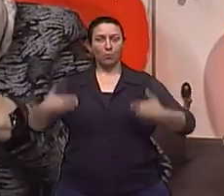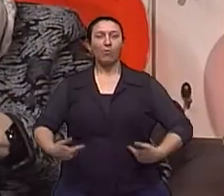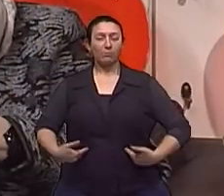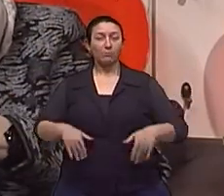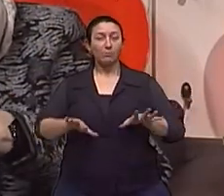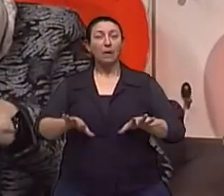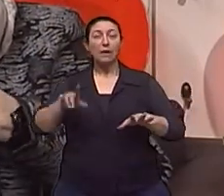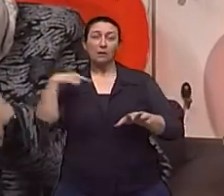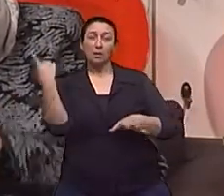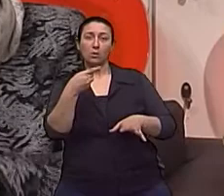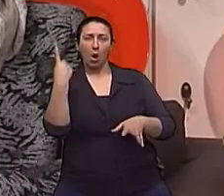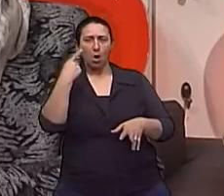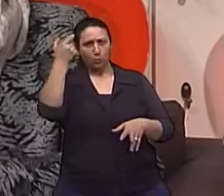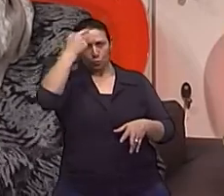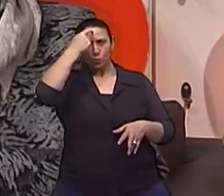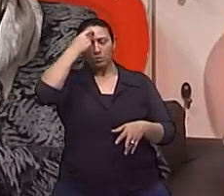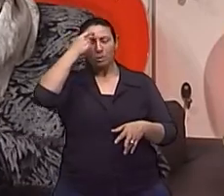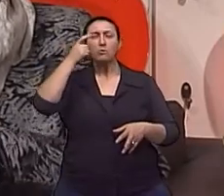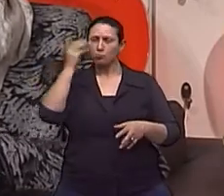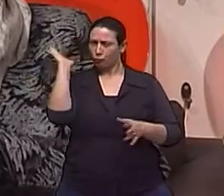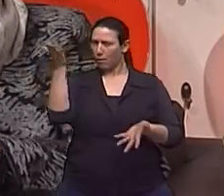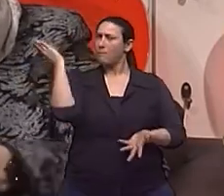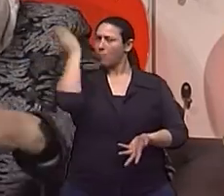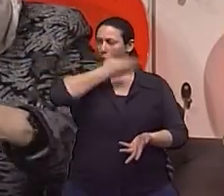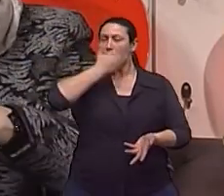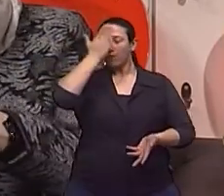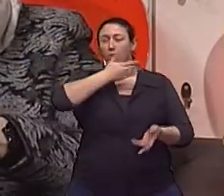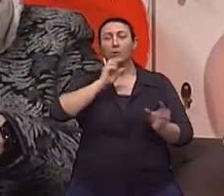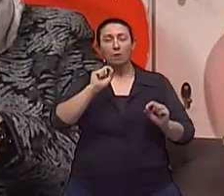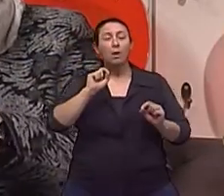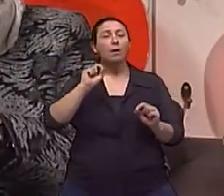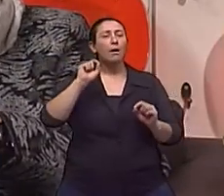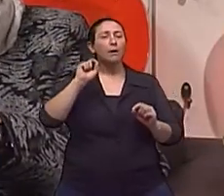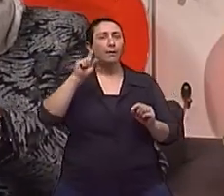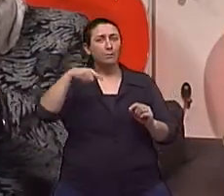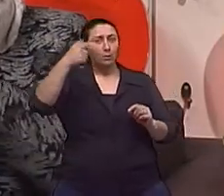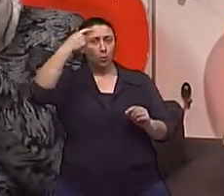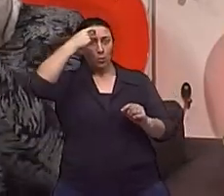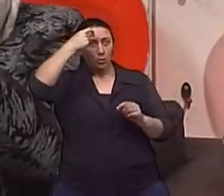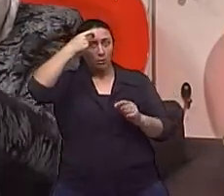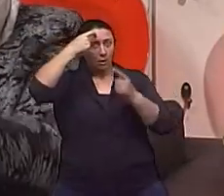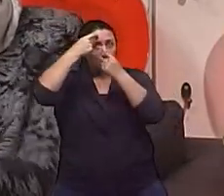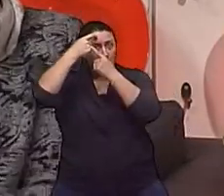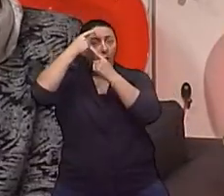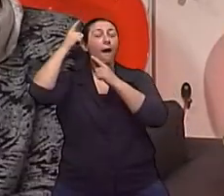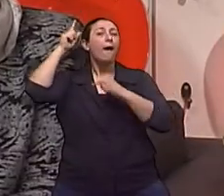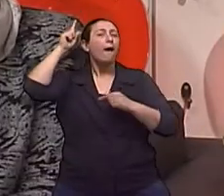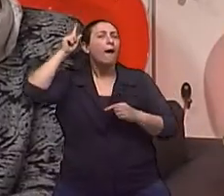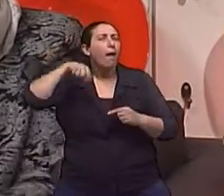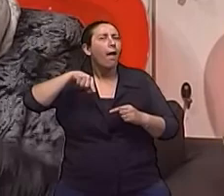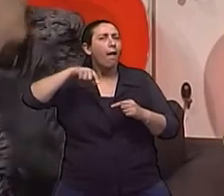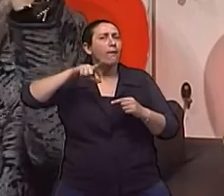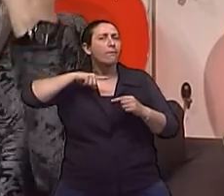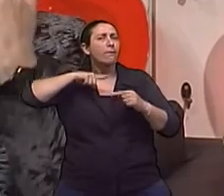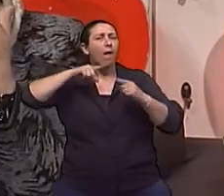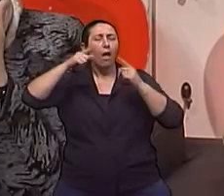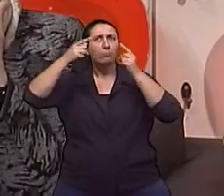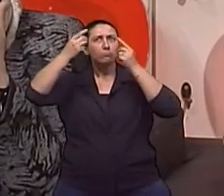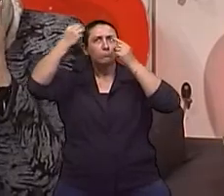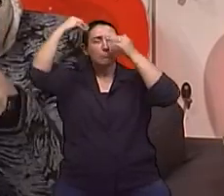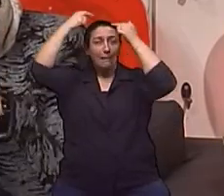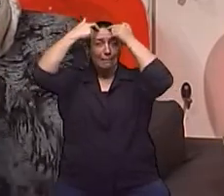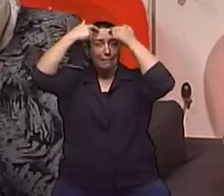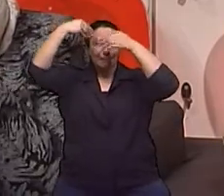que a consciência e temos algumas provas já disso De que a consciência ela tá lindo esse cérebro físico Ela